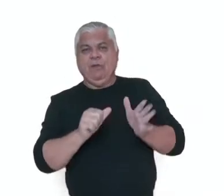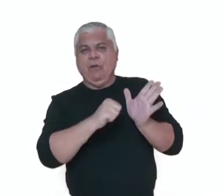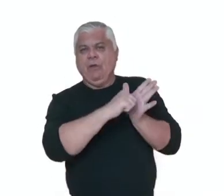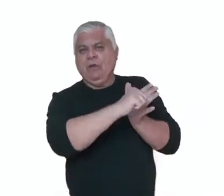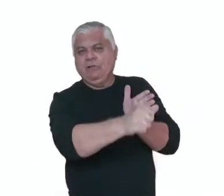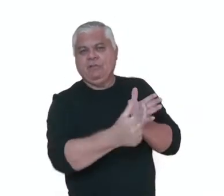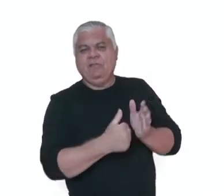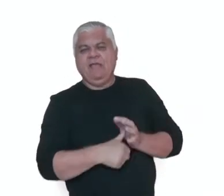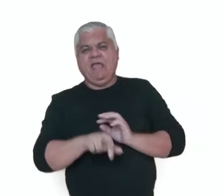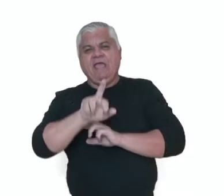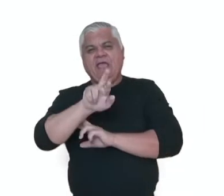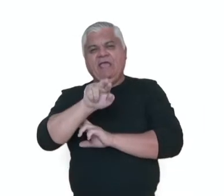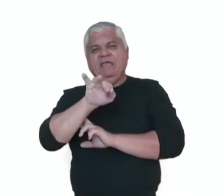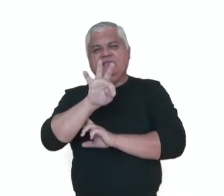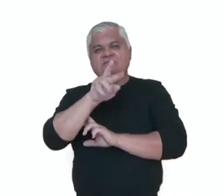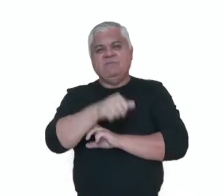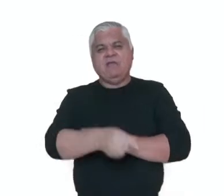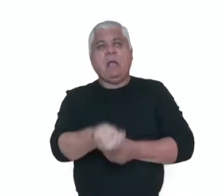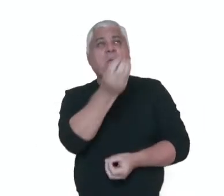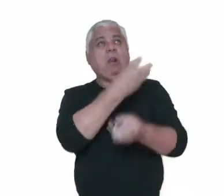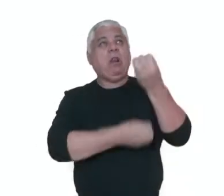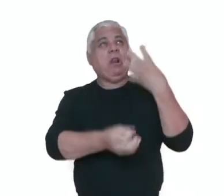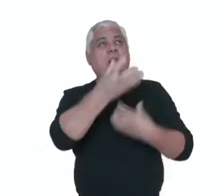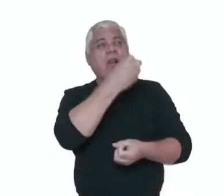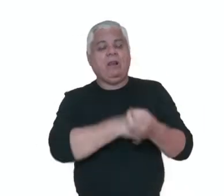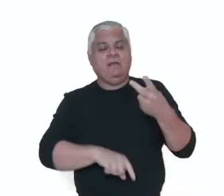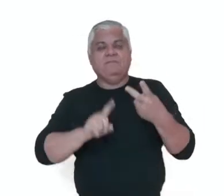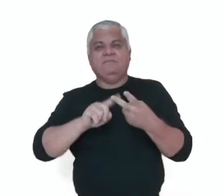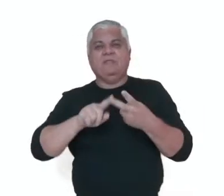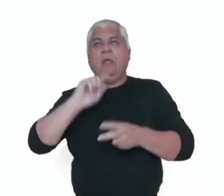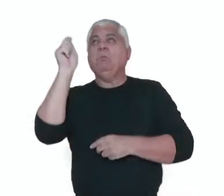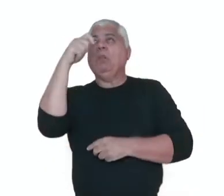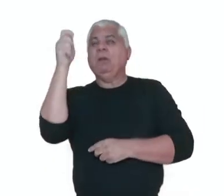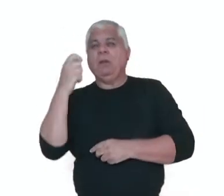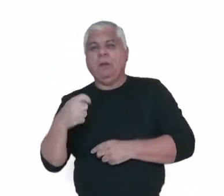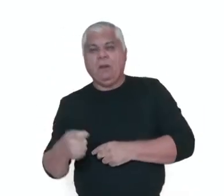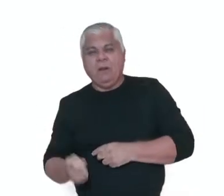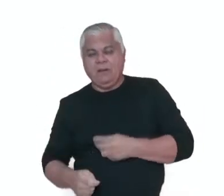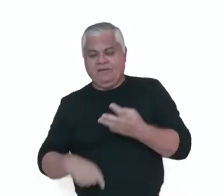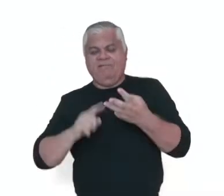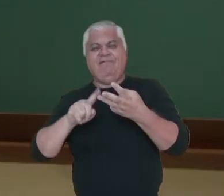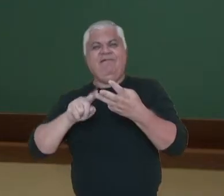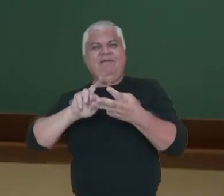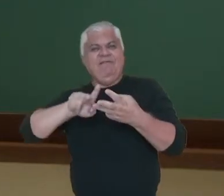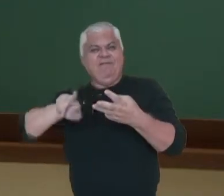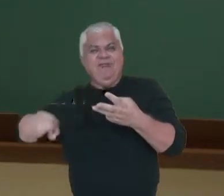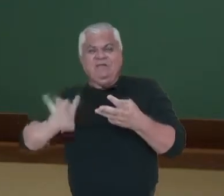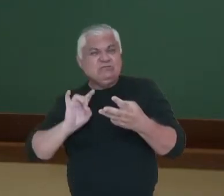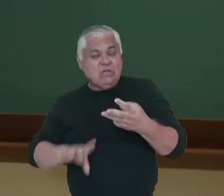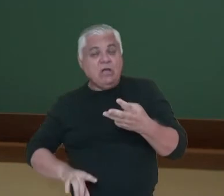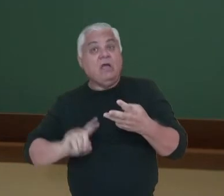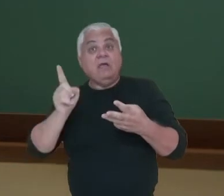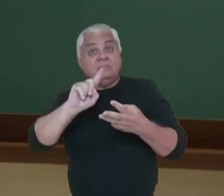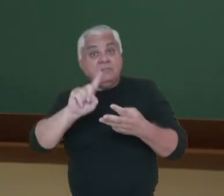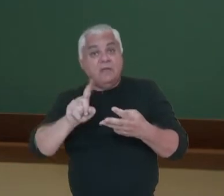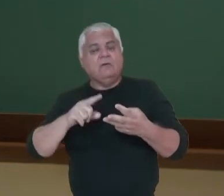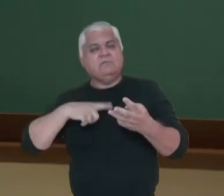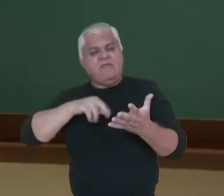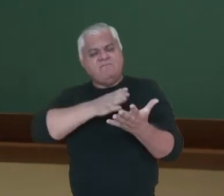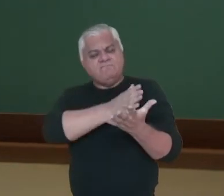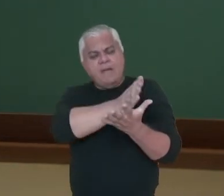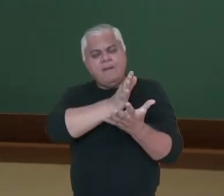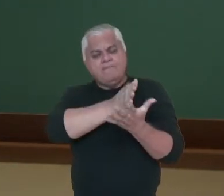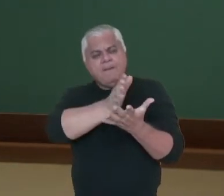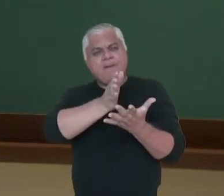ginástica rítmica, artística, step, os body, né, que eram muito comuns, e essa questão do modismo, hoje em dia a gente